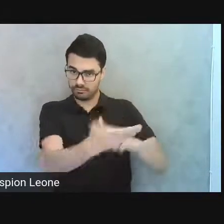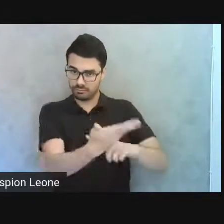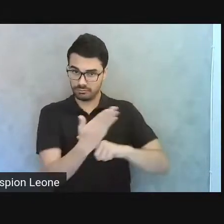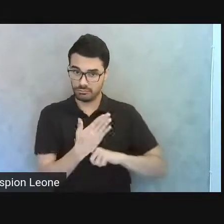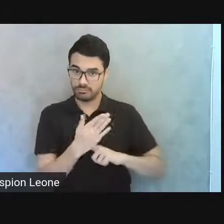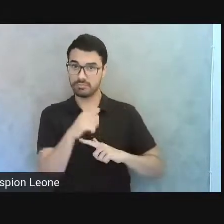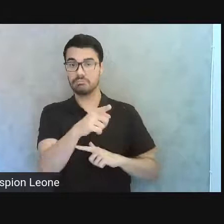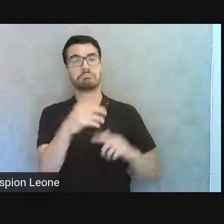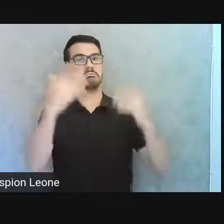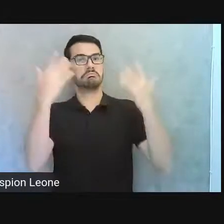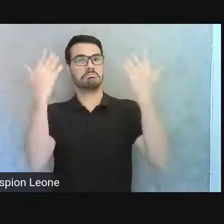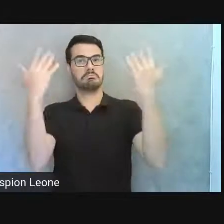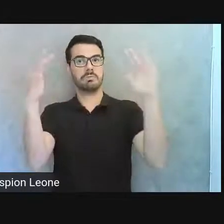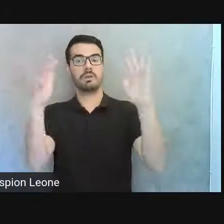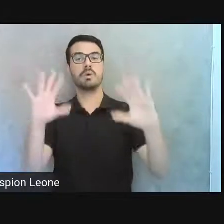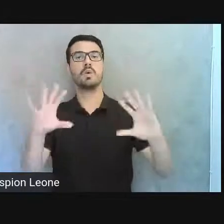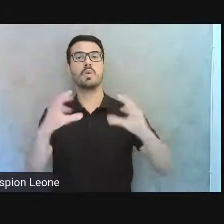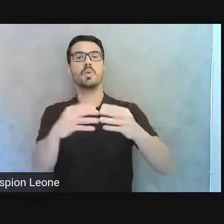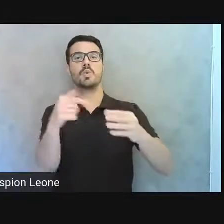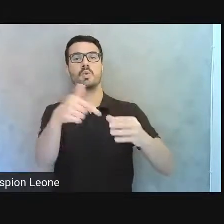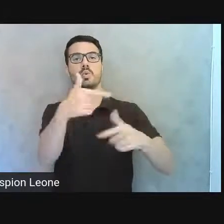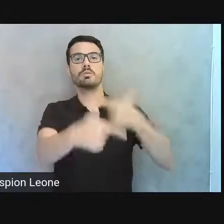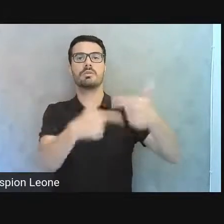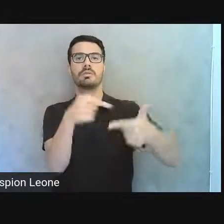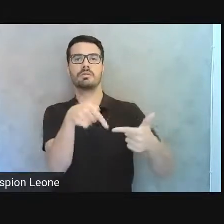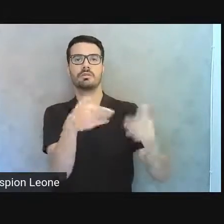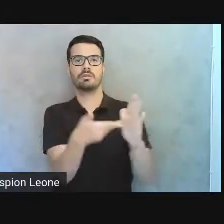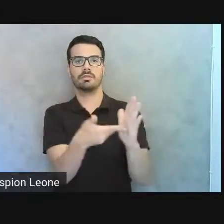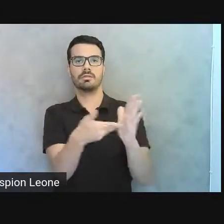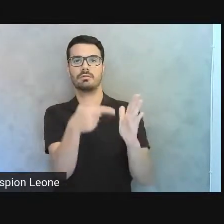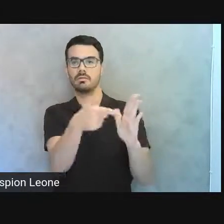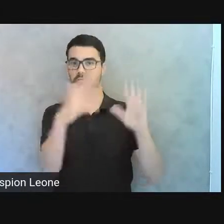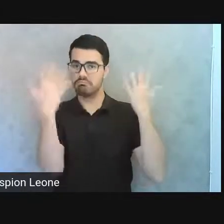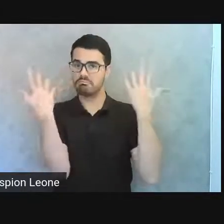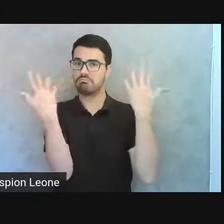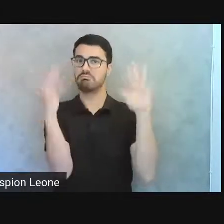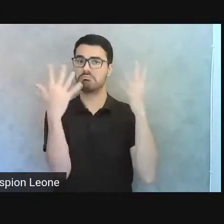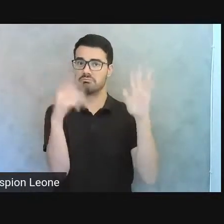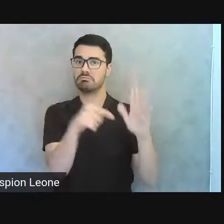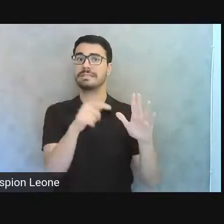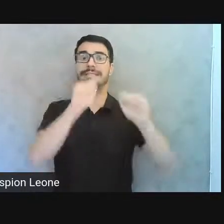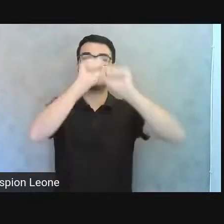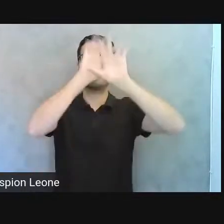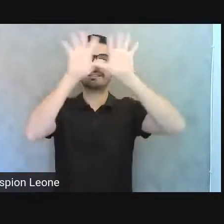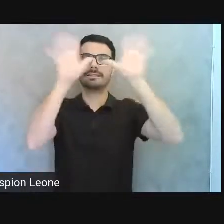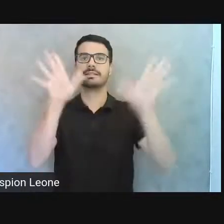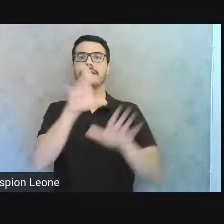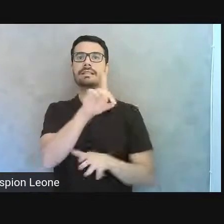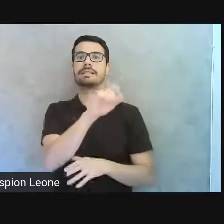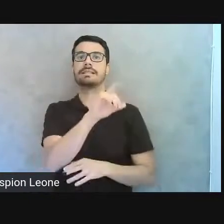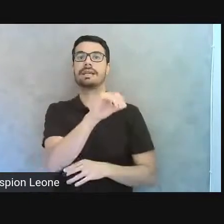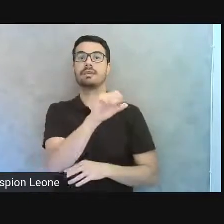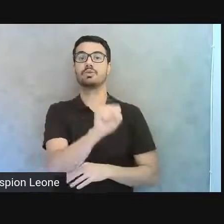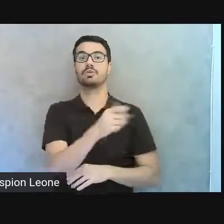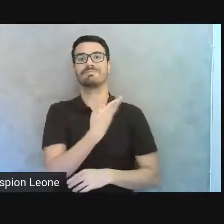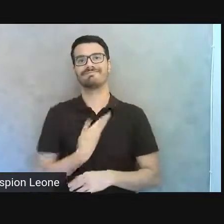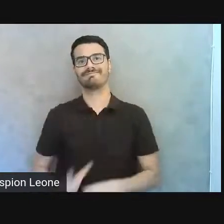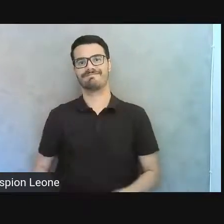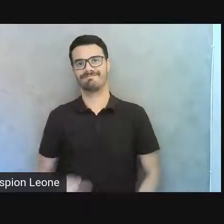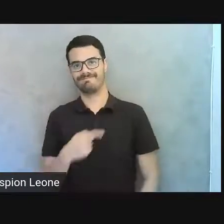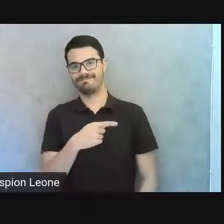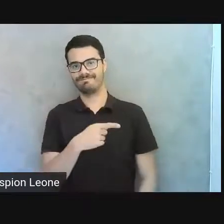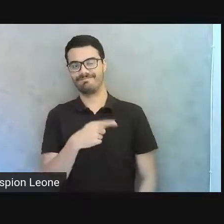digno de louvor aí a atuação da Câmara nessa questão de transparência de dados públicos. Então,